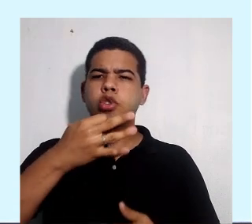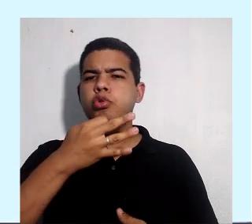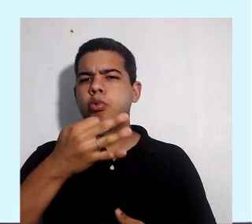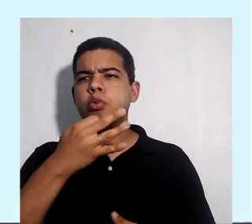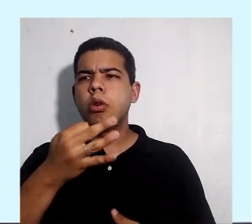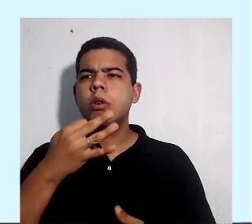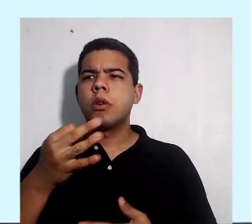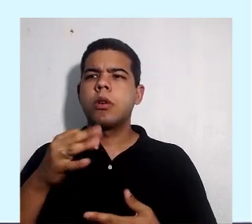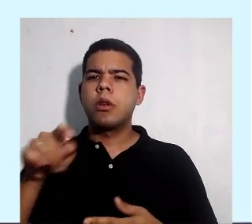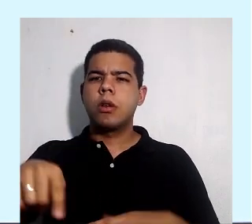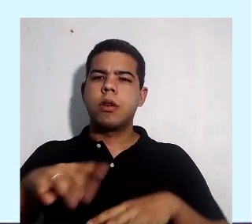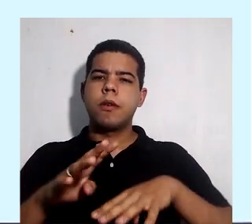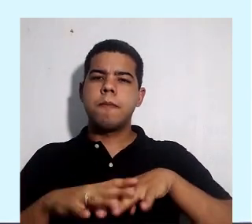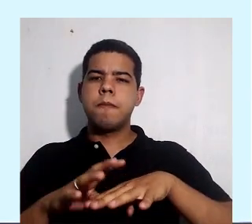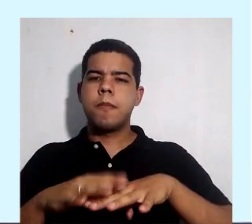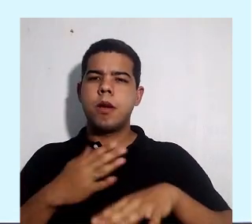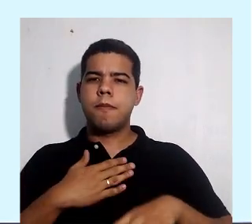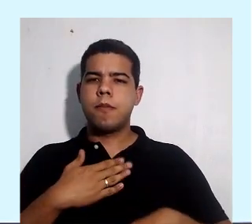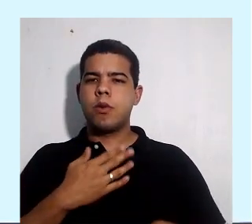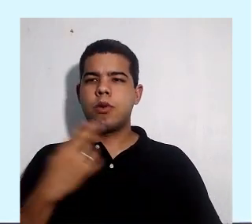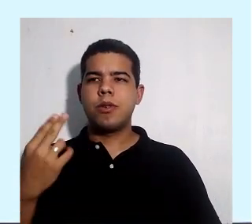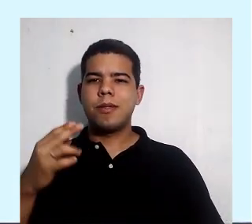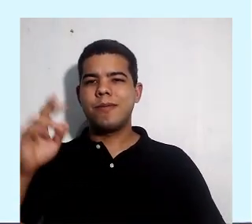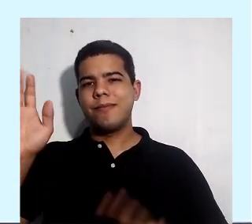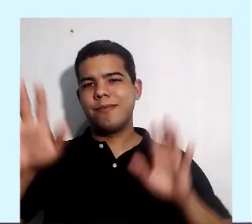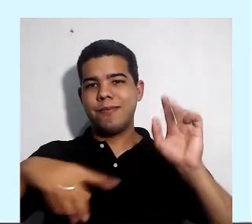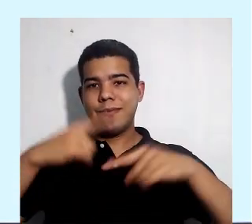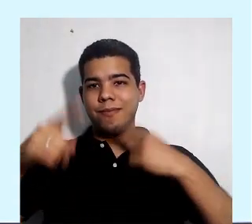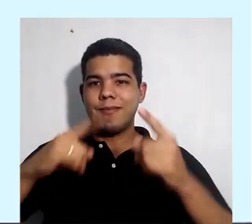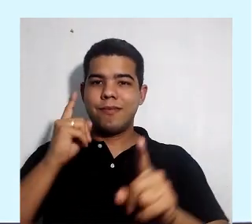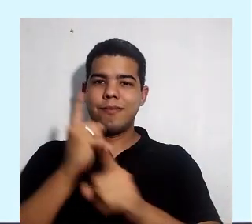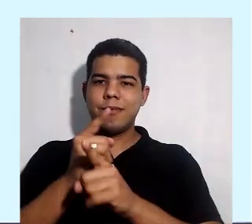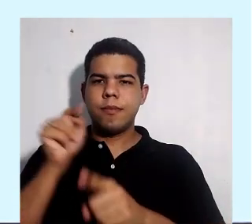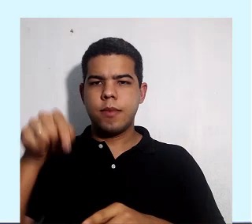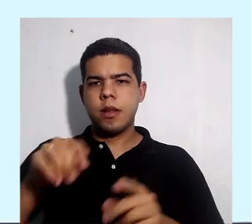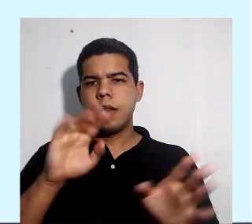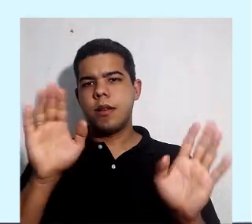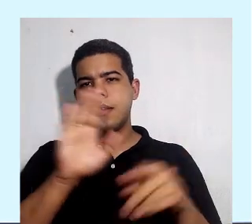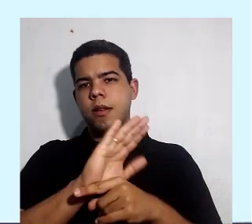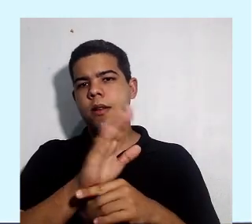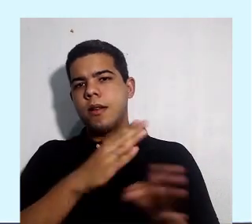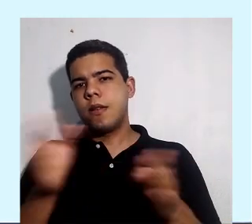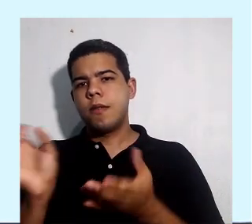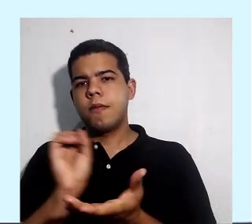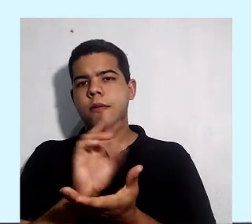comente, dê alguma sugestão no canal Matemática com Gustavo Lima. Até a próxima.